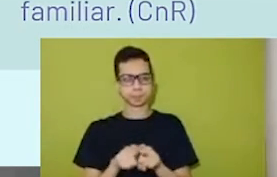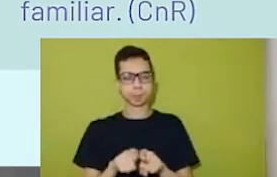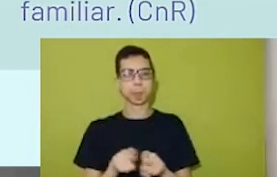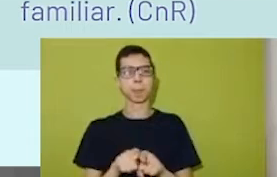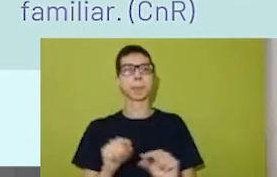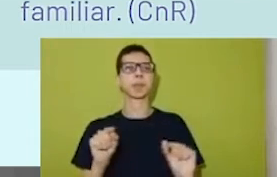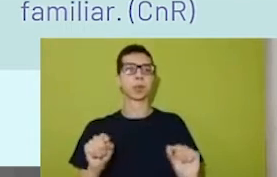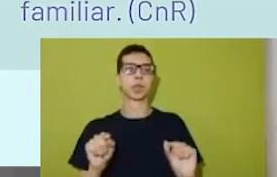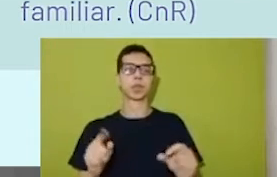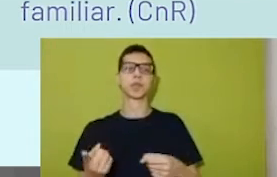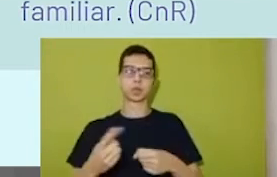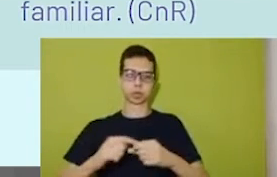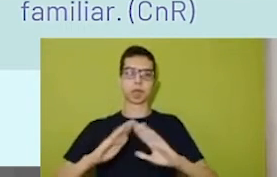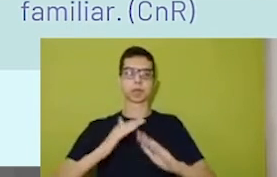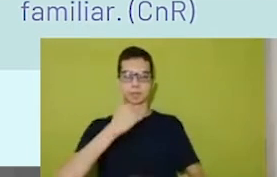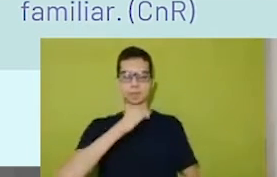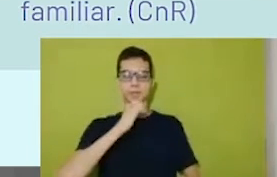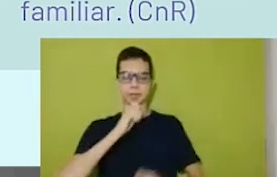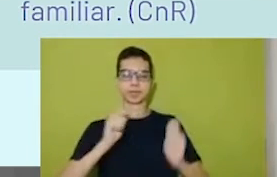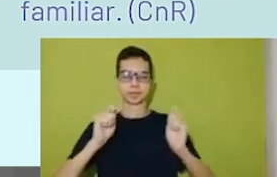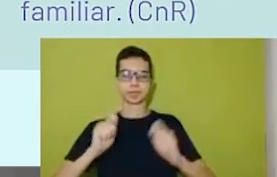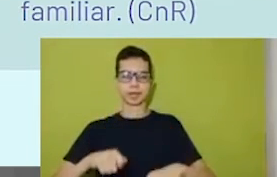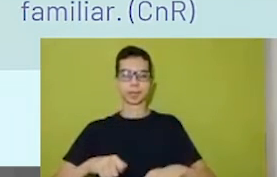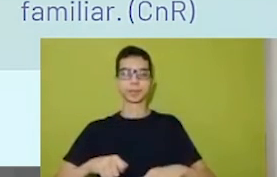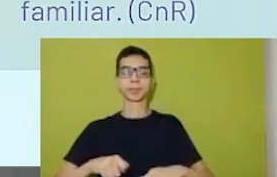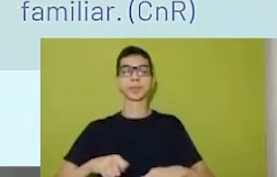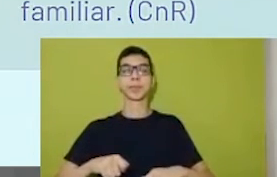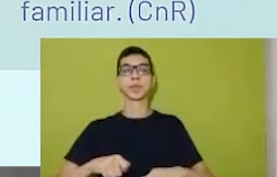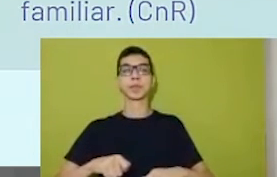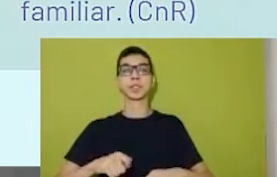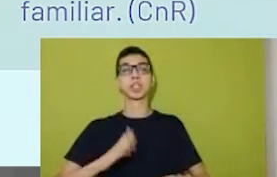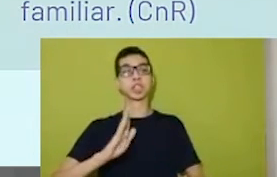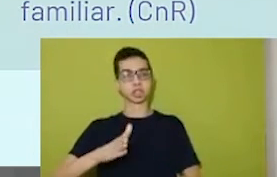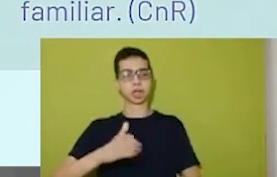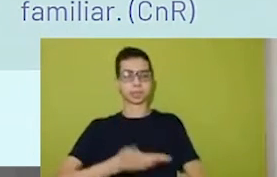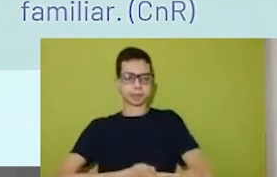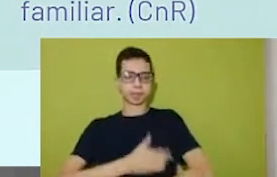voltasse para a casa da mãe e, se eu não me engano, ela já teve o bebê